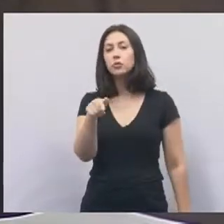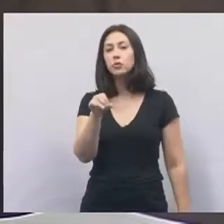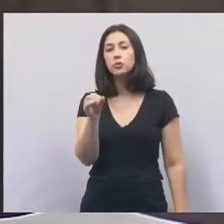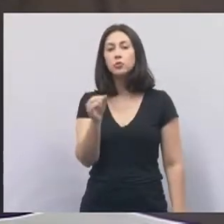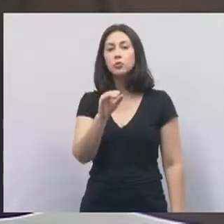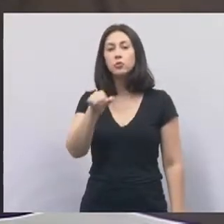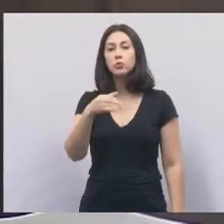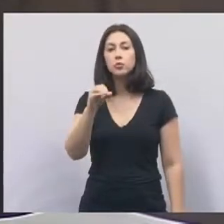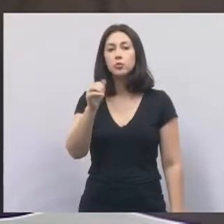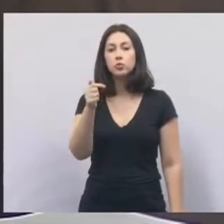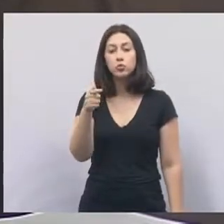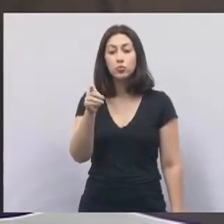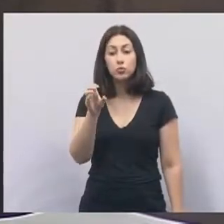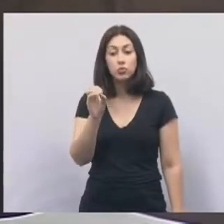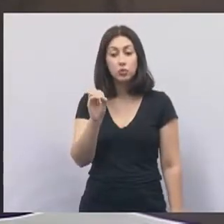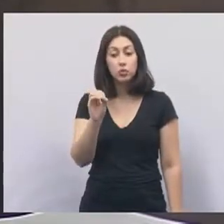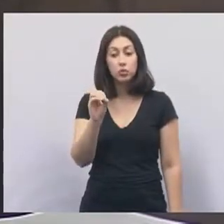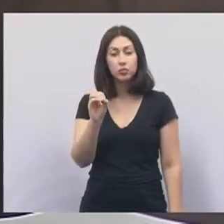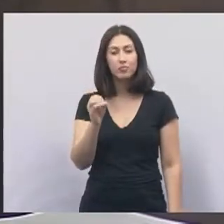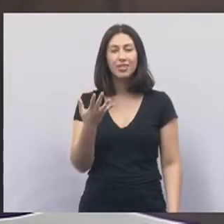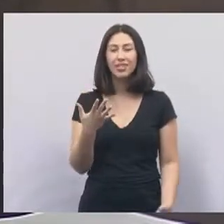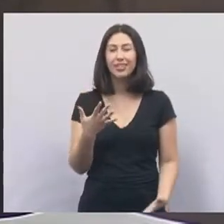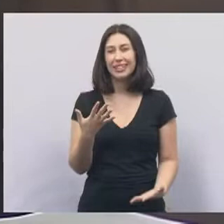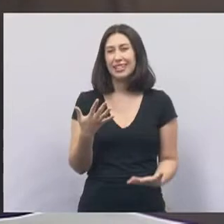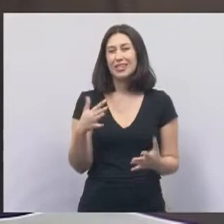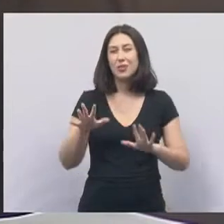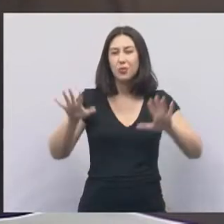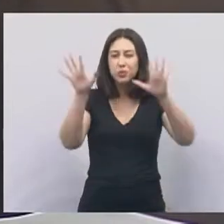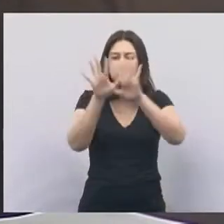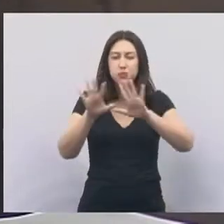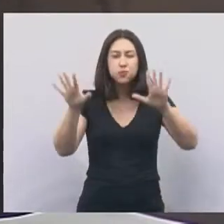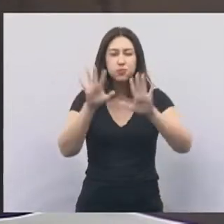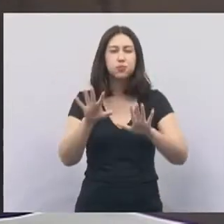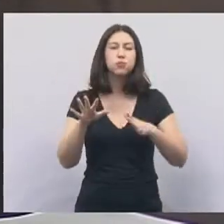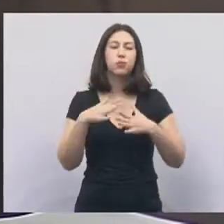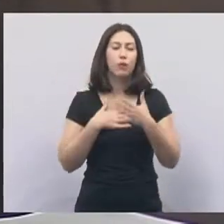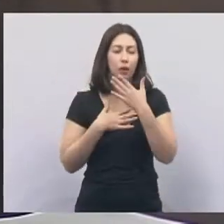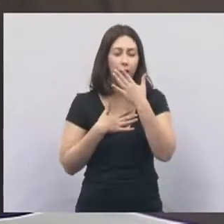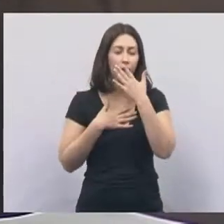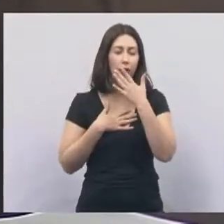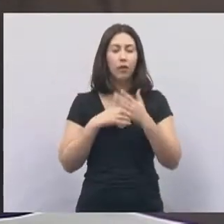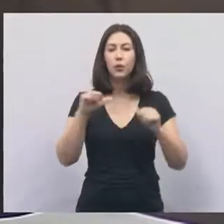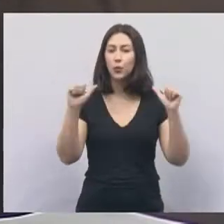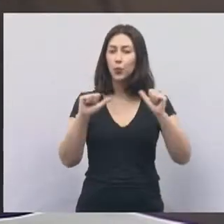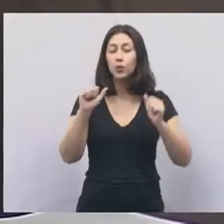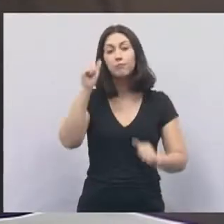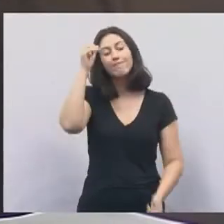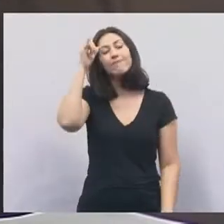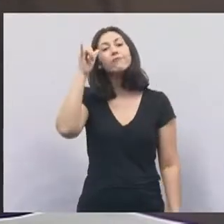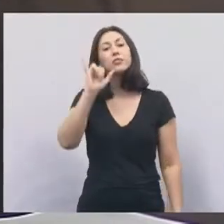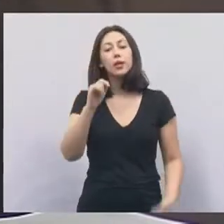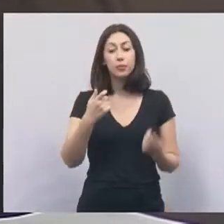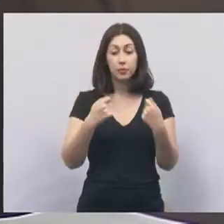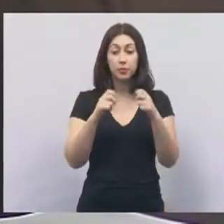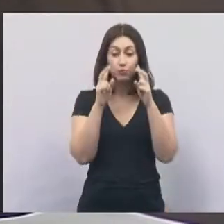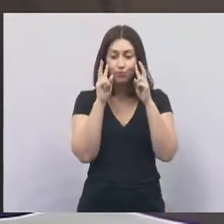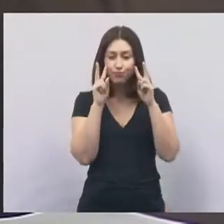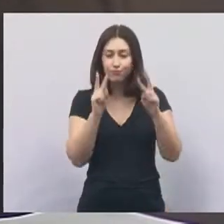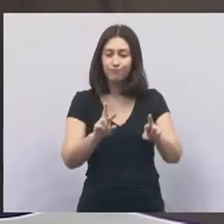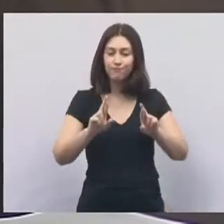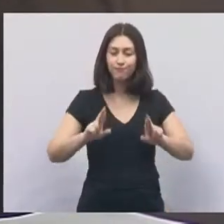evitando também aí o transtorno da fumaça e do mal que vai fazer a população mas eu acho que tem que ter um olhar diferente aí